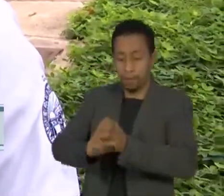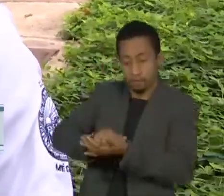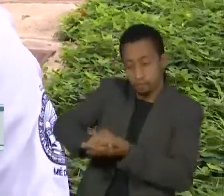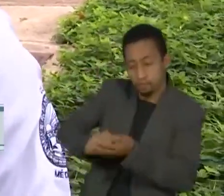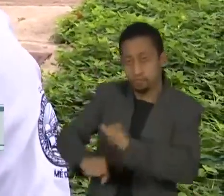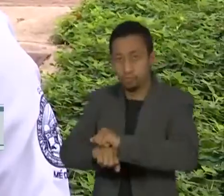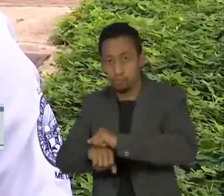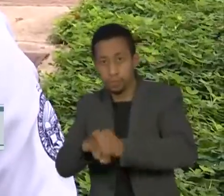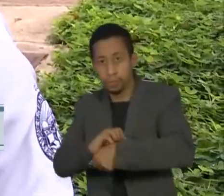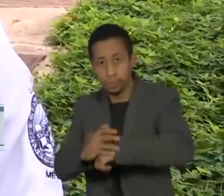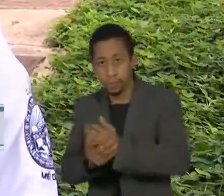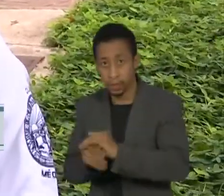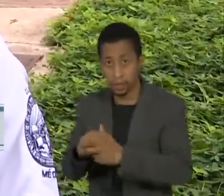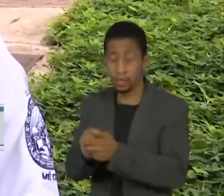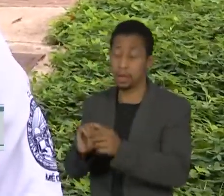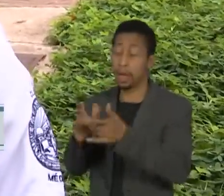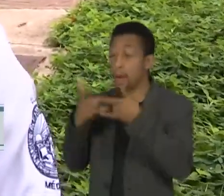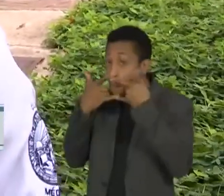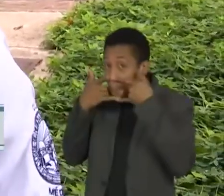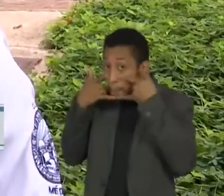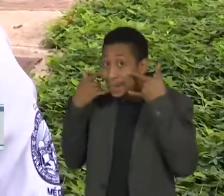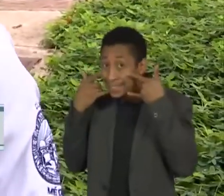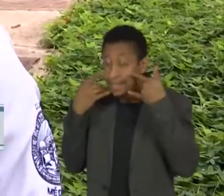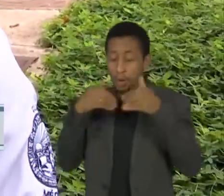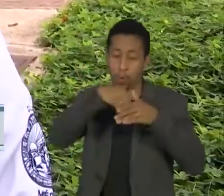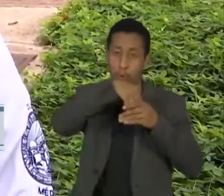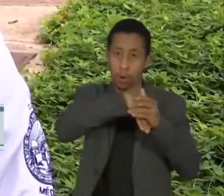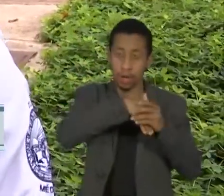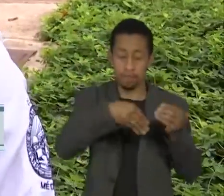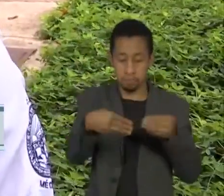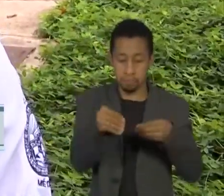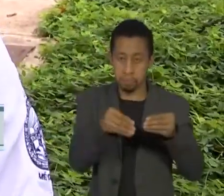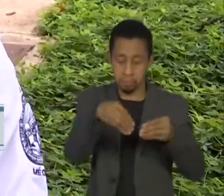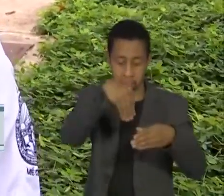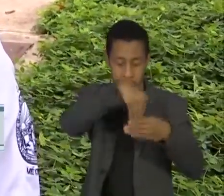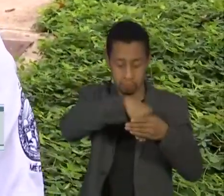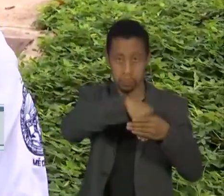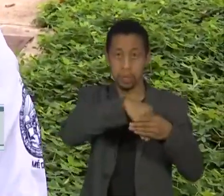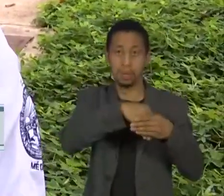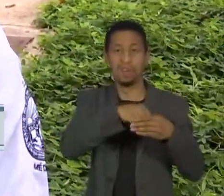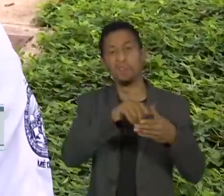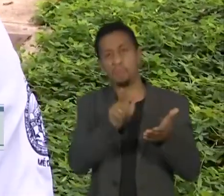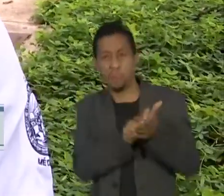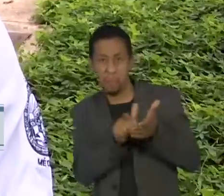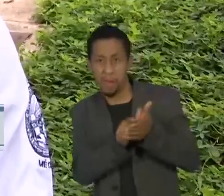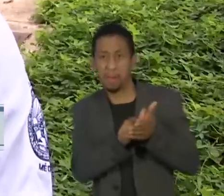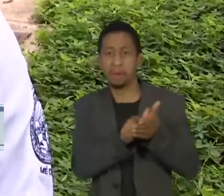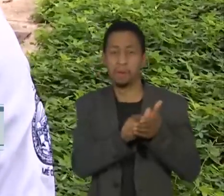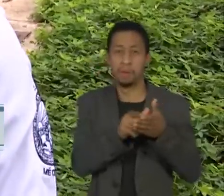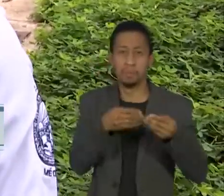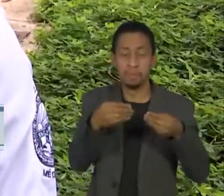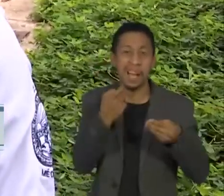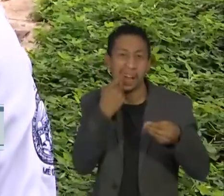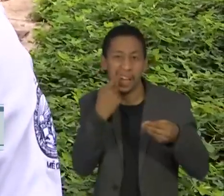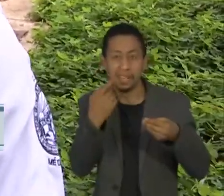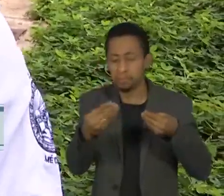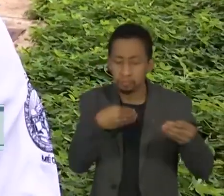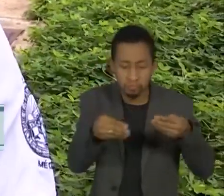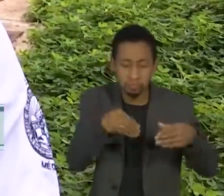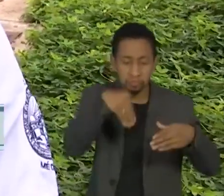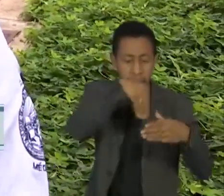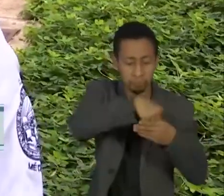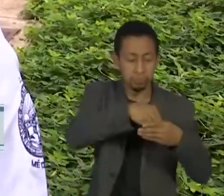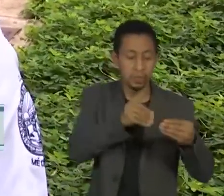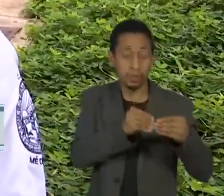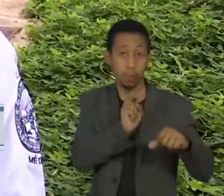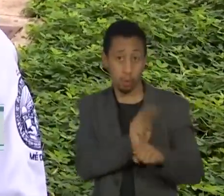máscara armazenada num saco, seja plástico ou de papel, mas que esteja num ambiente que não contamine a superfície em que ela está. Na hora